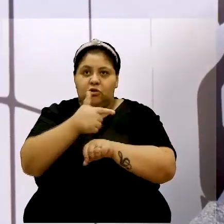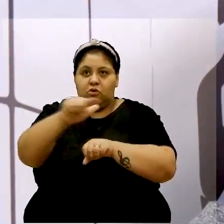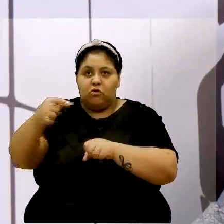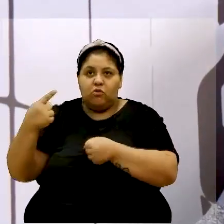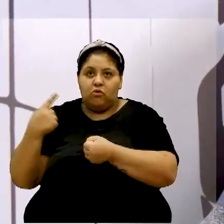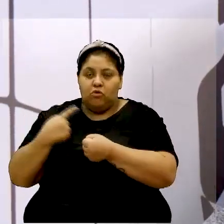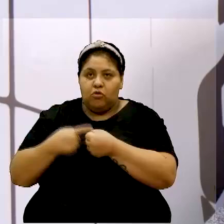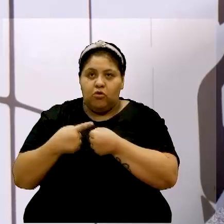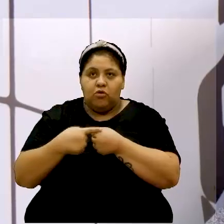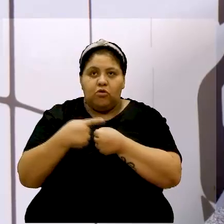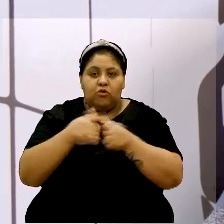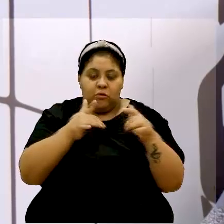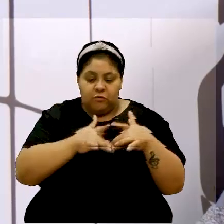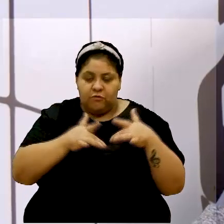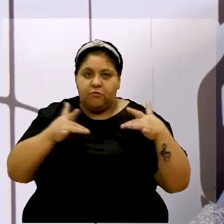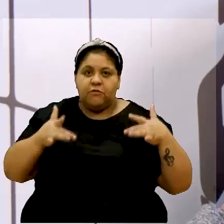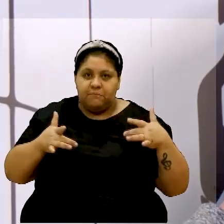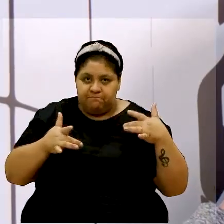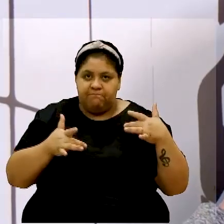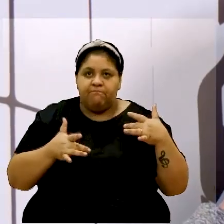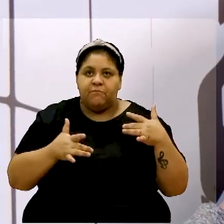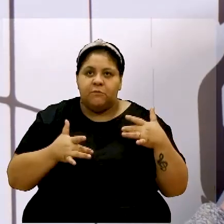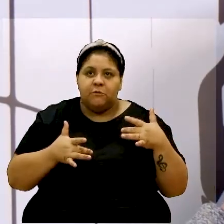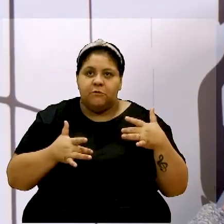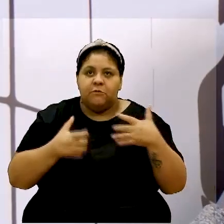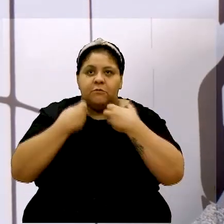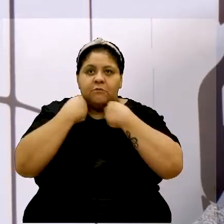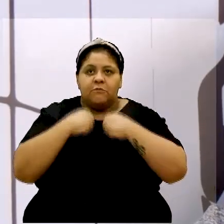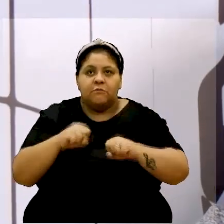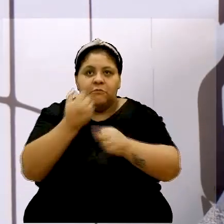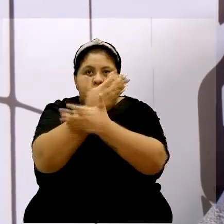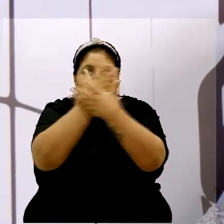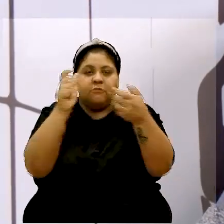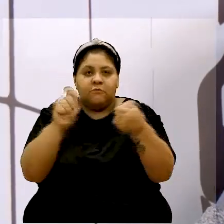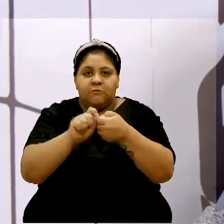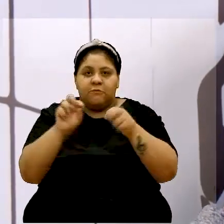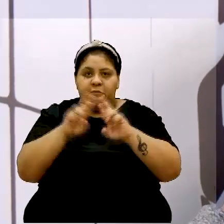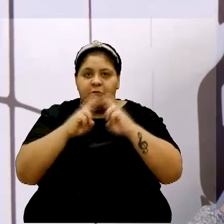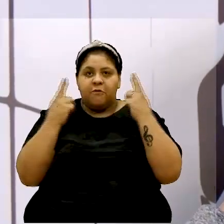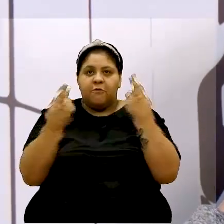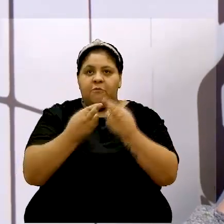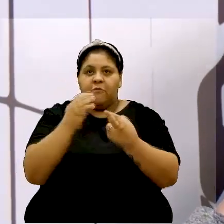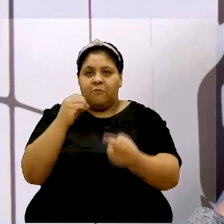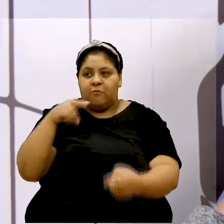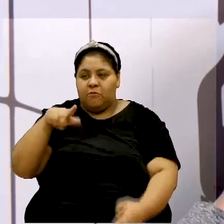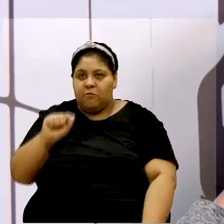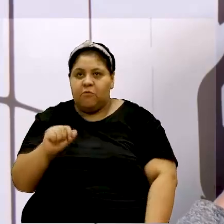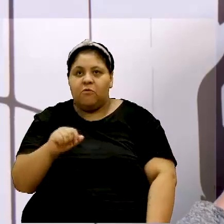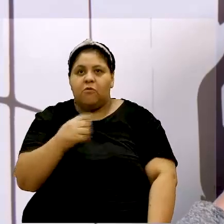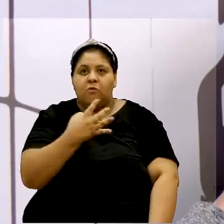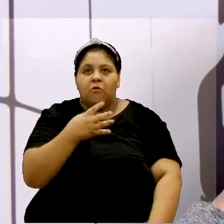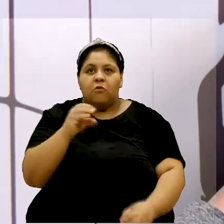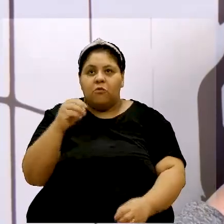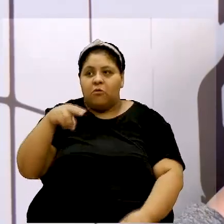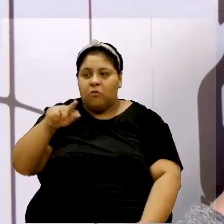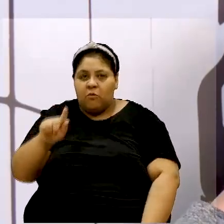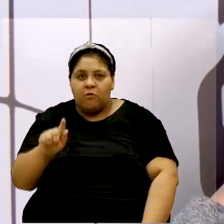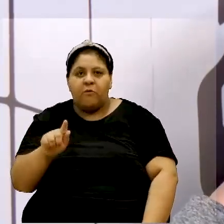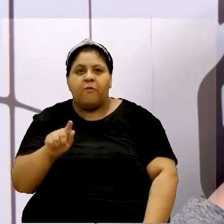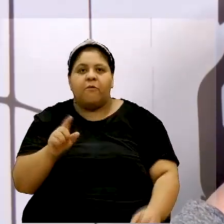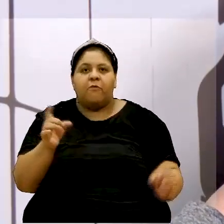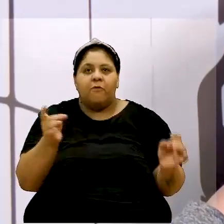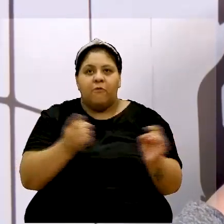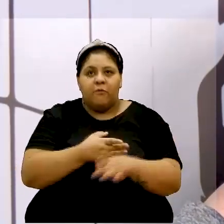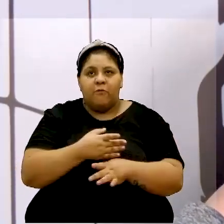que se solidarizaram conosco. E a Secretaria do Meio Ambiente, então, fez uma reunião com as ONGs, onde 4 ONGs se prontificaram a